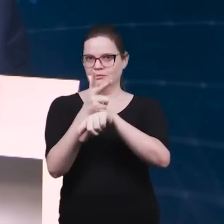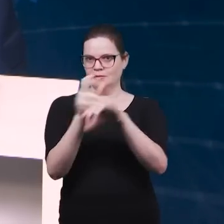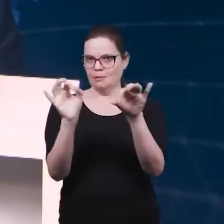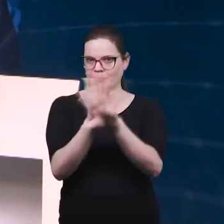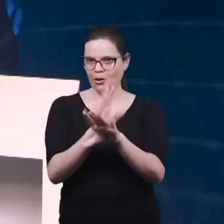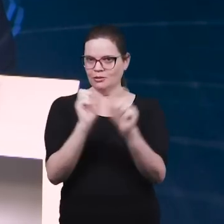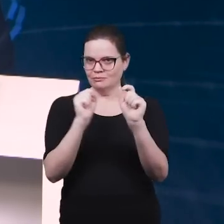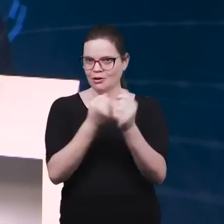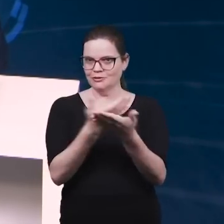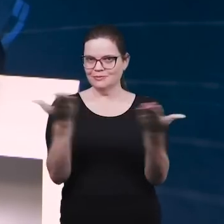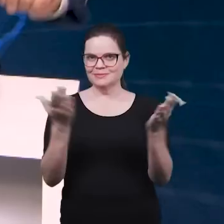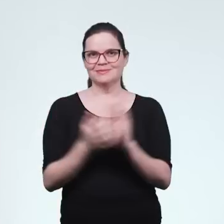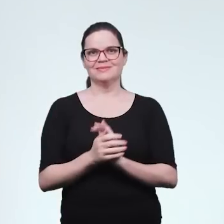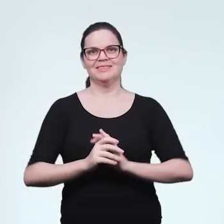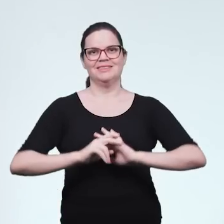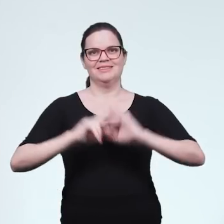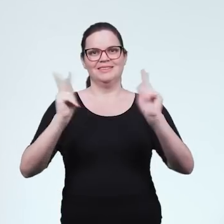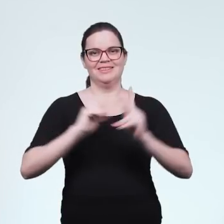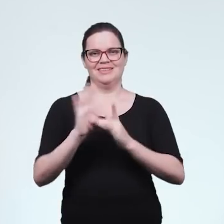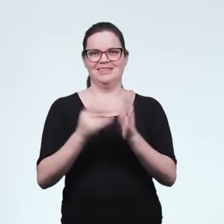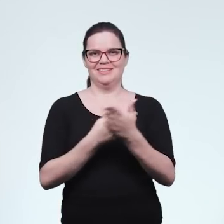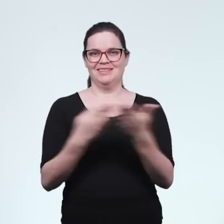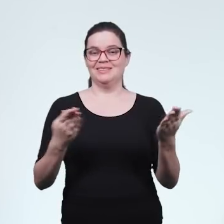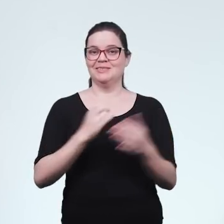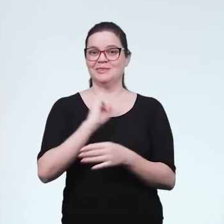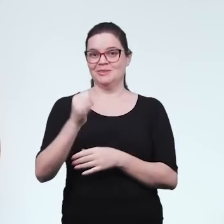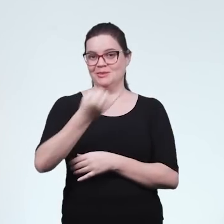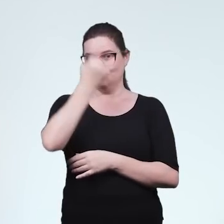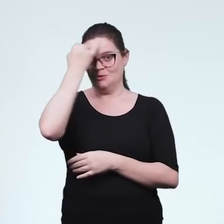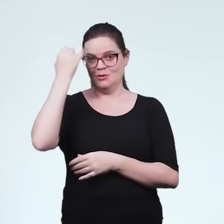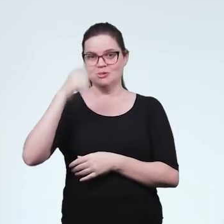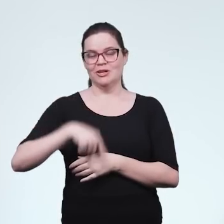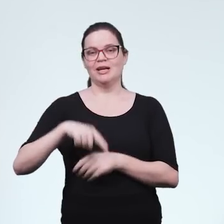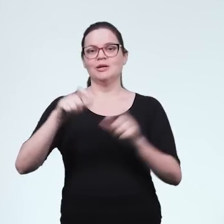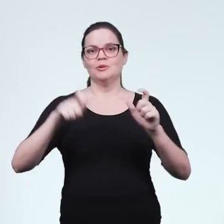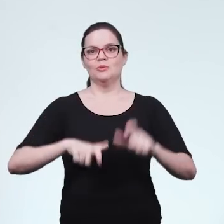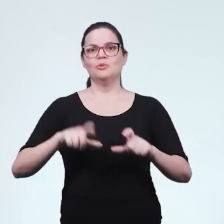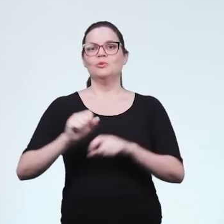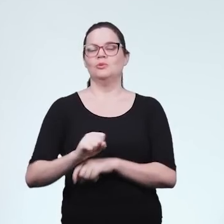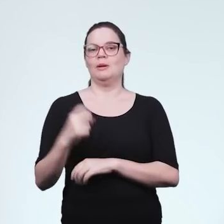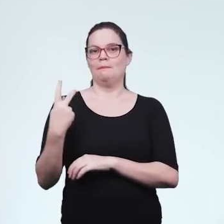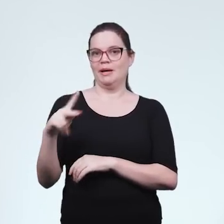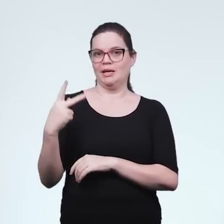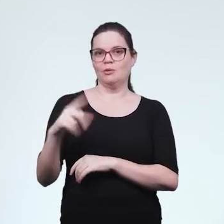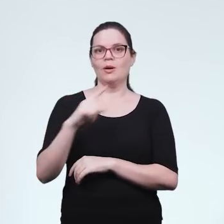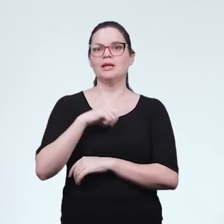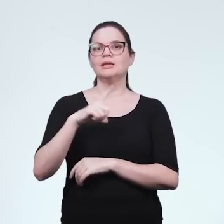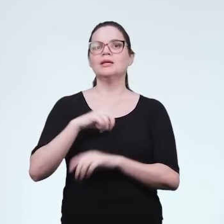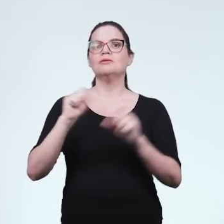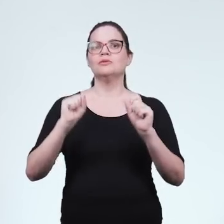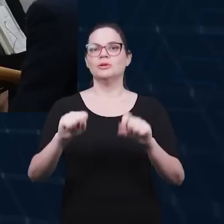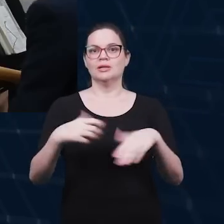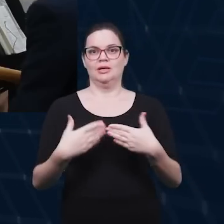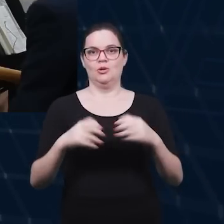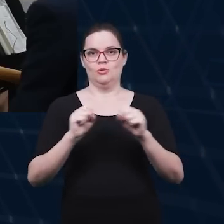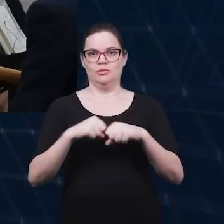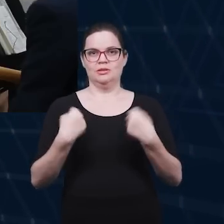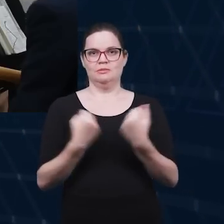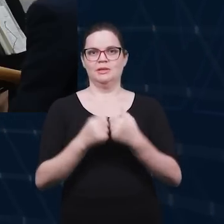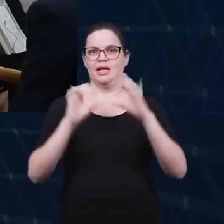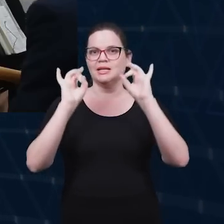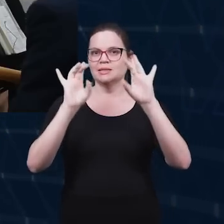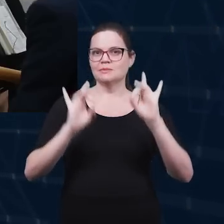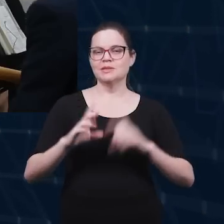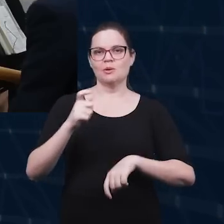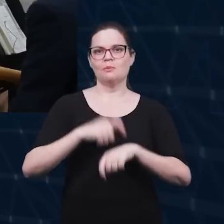câmera já está em você aí, minha irmã. A paz do Senhor Jesus, irmão Jorge, em Assunção, Paraguai, foi realizado o seminário especial, que